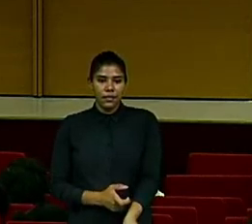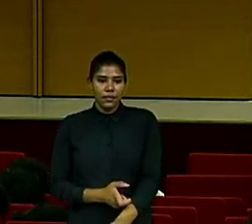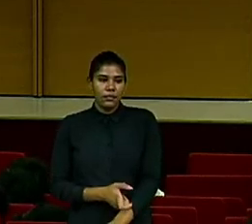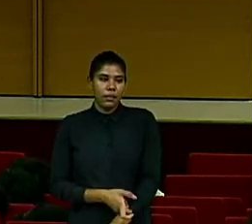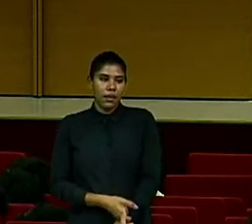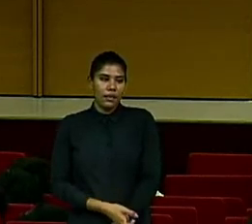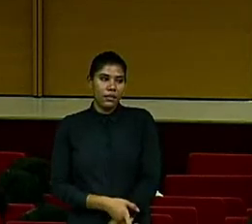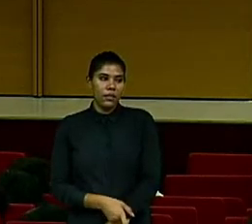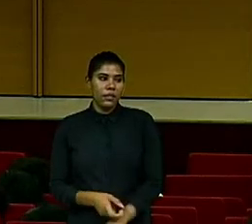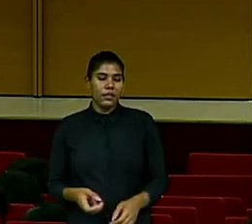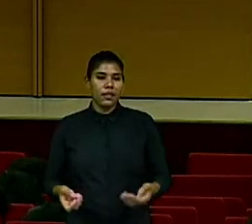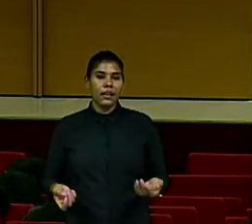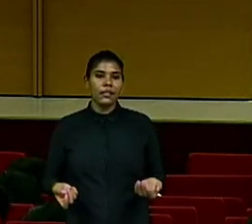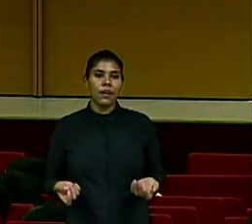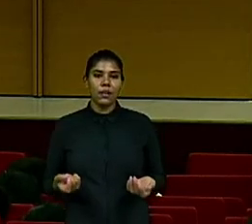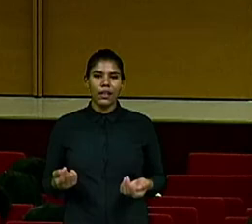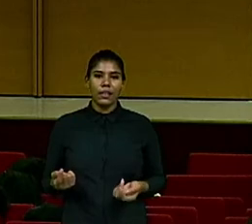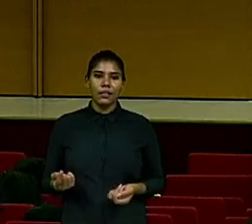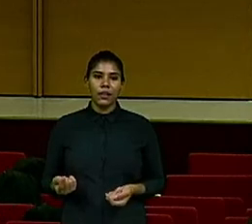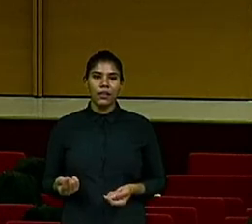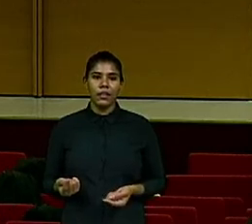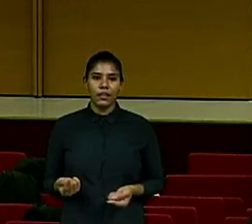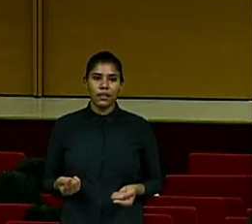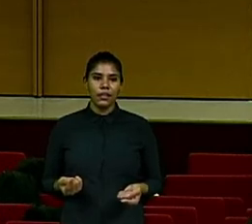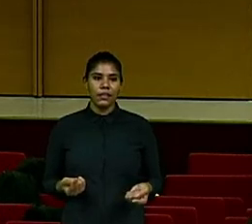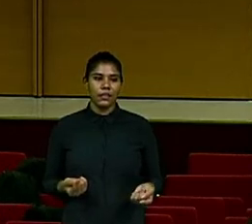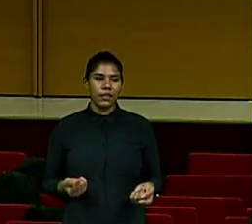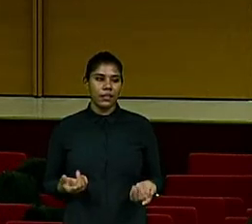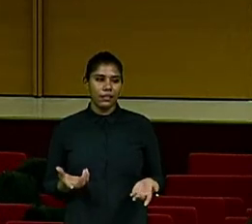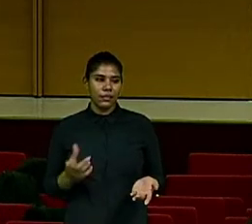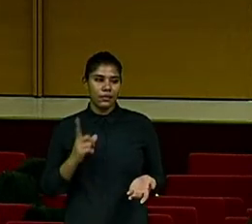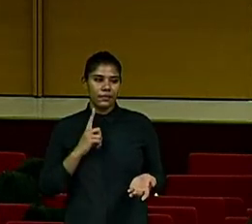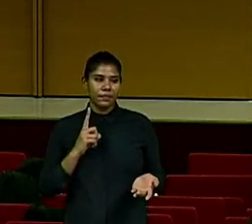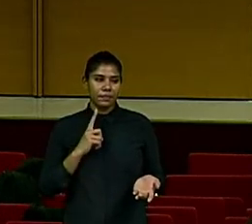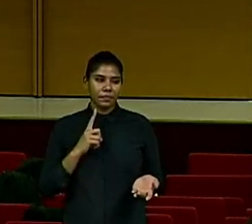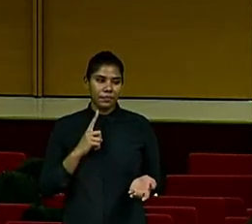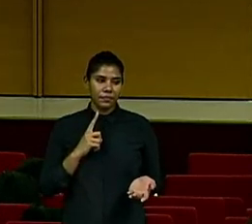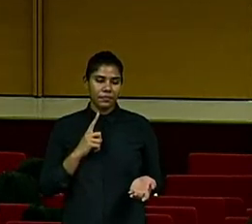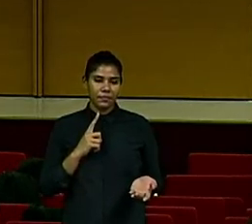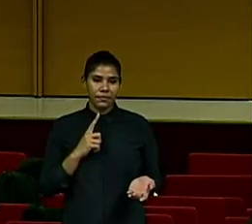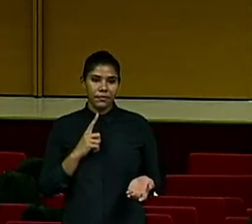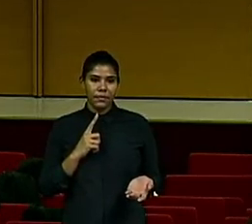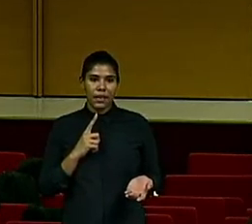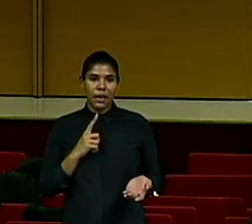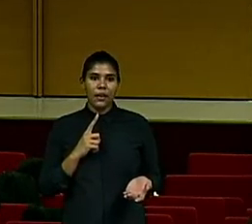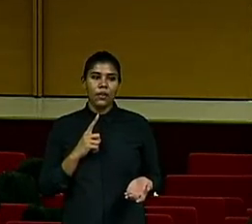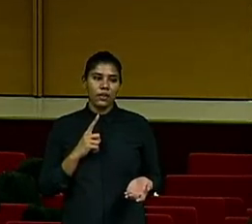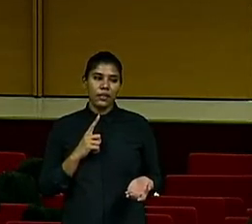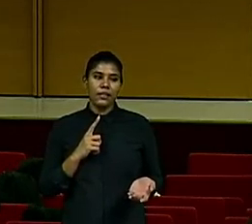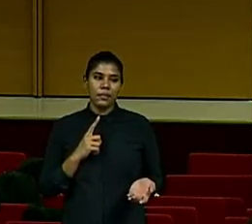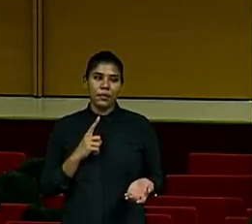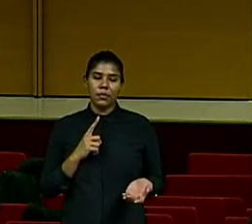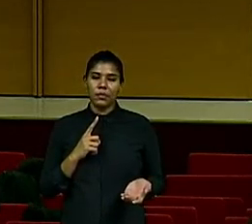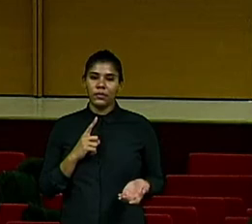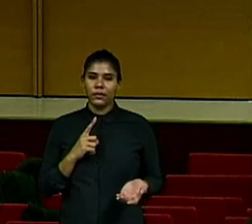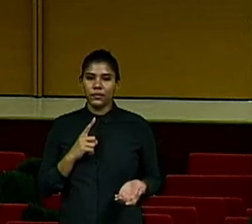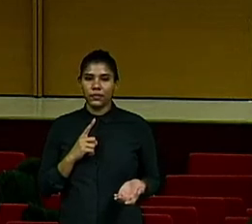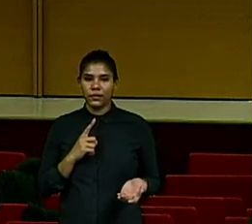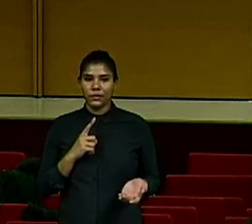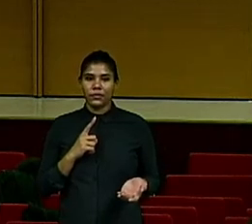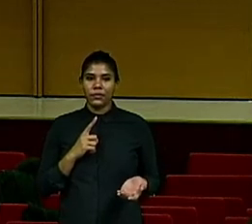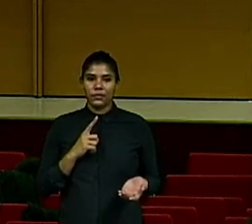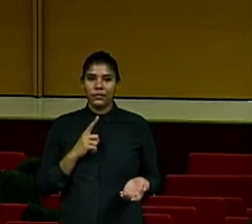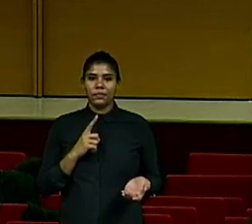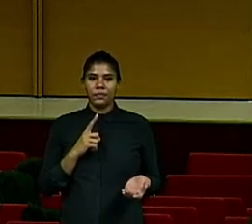dentro de outra bactéria cada vez que essa bactéria se multiplicar quem é que se